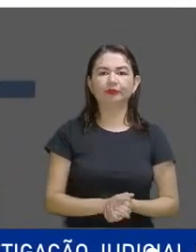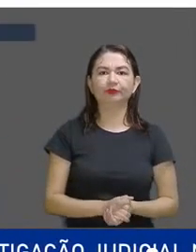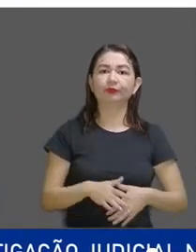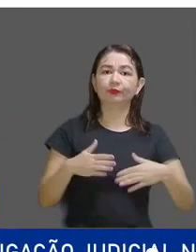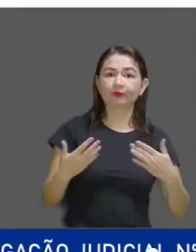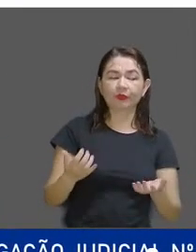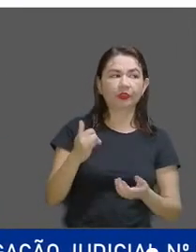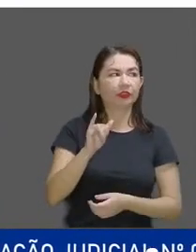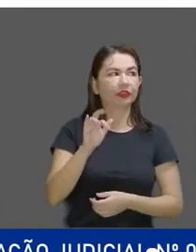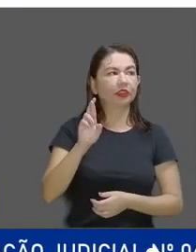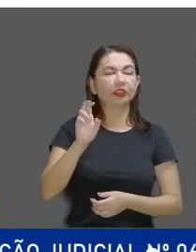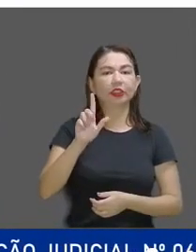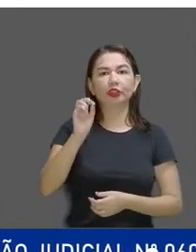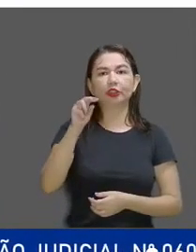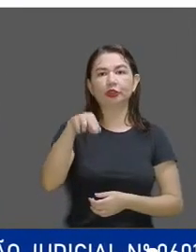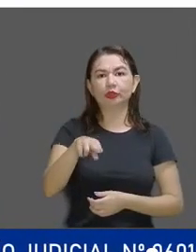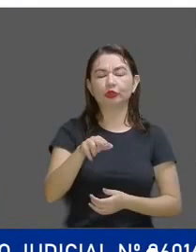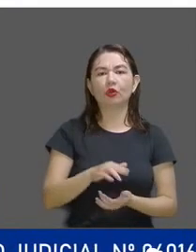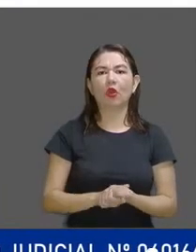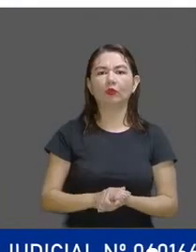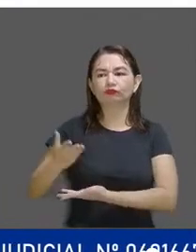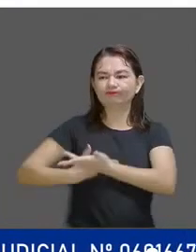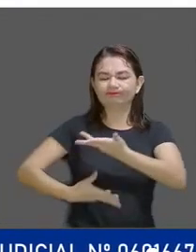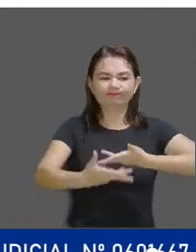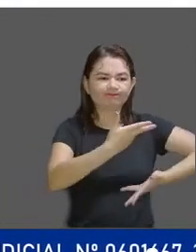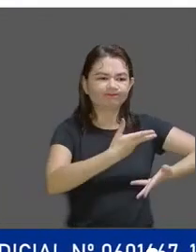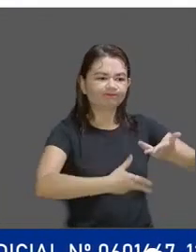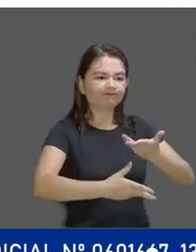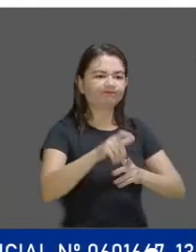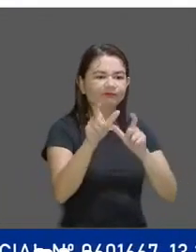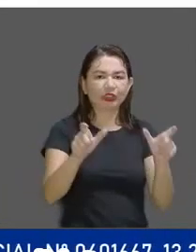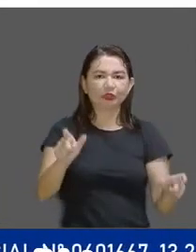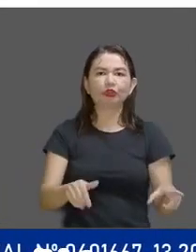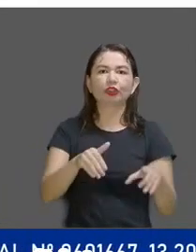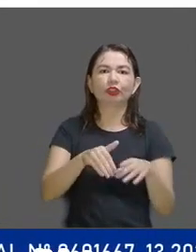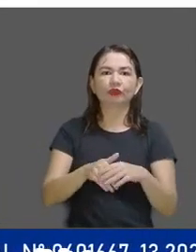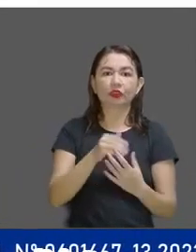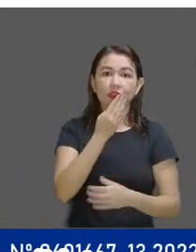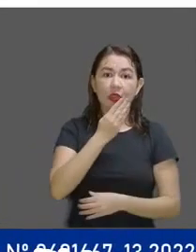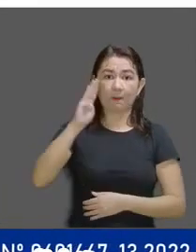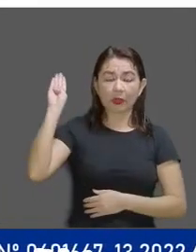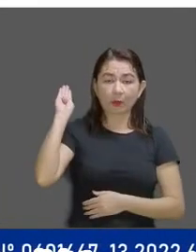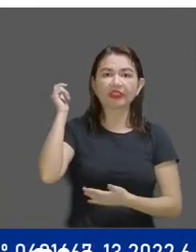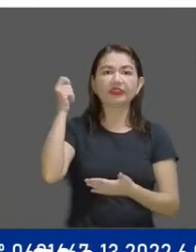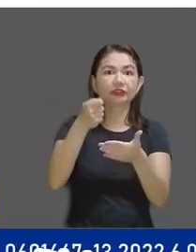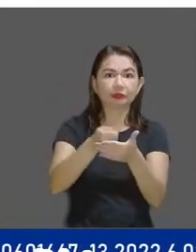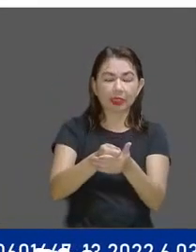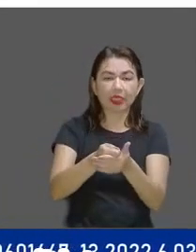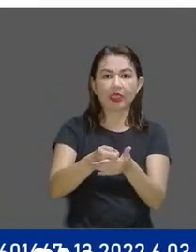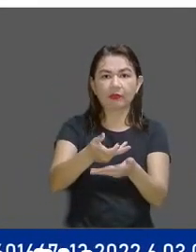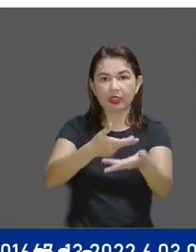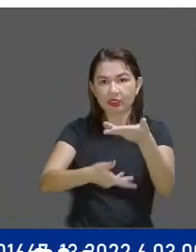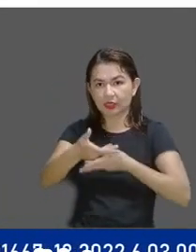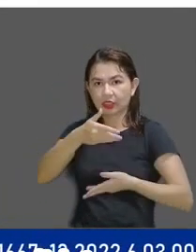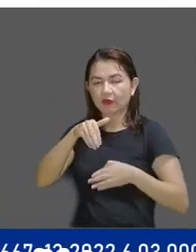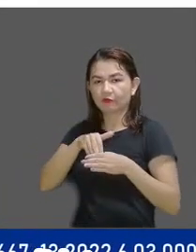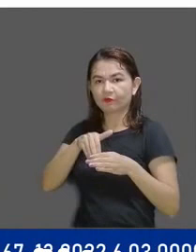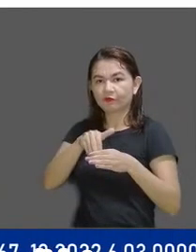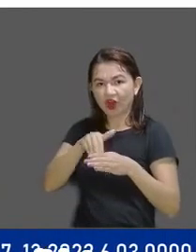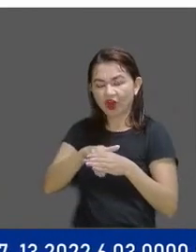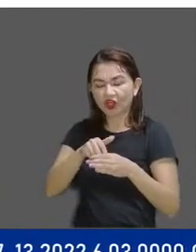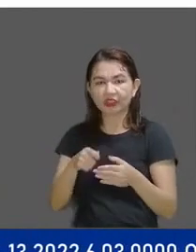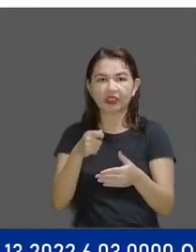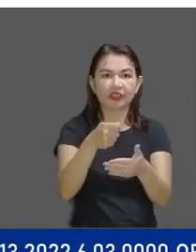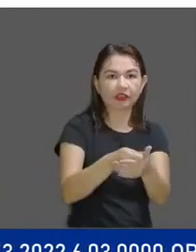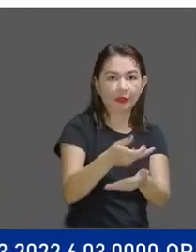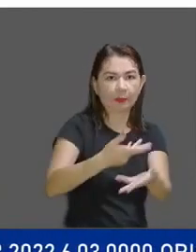Irlon articulava eleitores e arregimentava outras pessoas sob a promessa de algum pagamento em troca de apoio aos